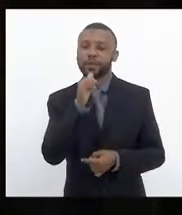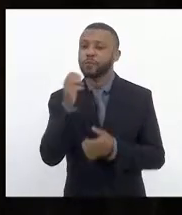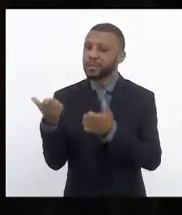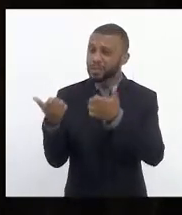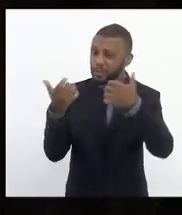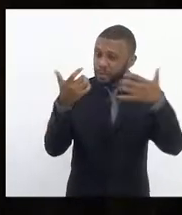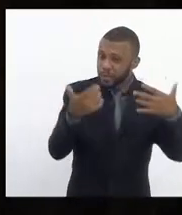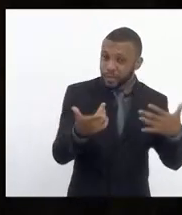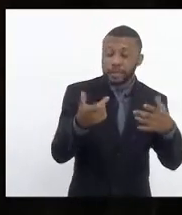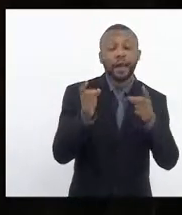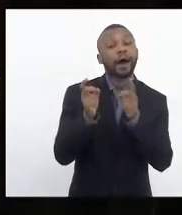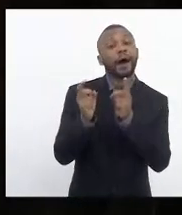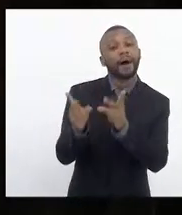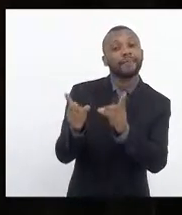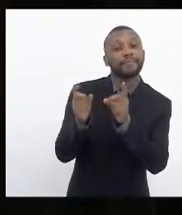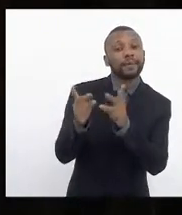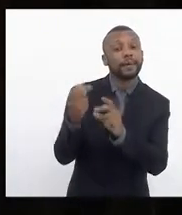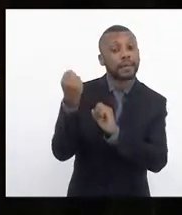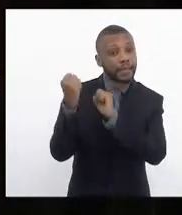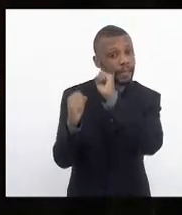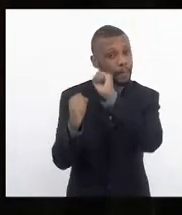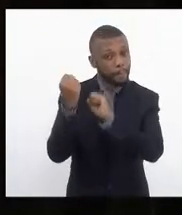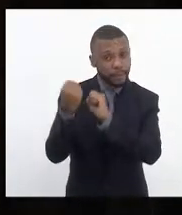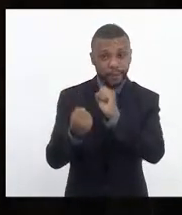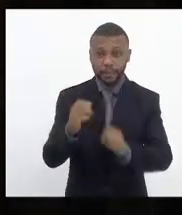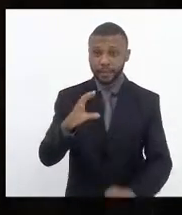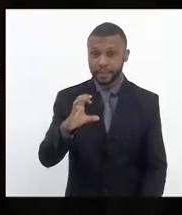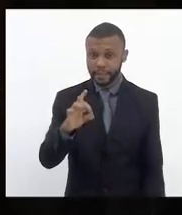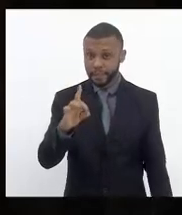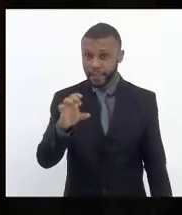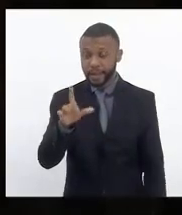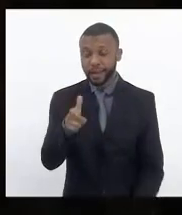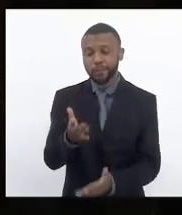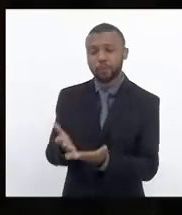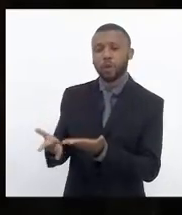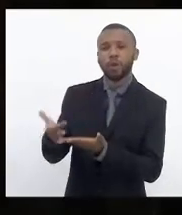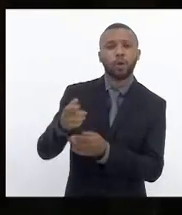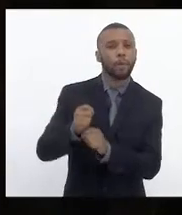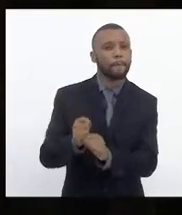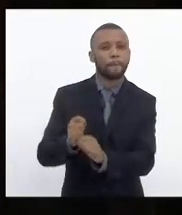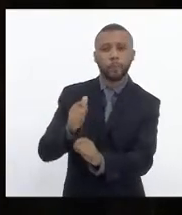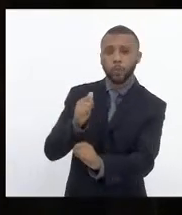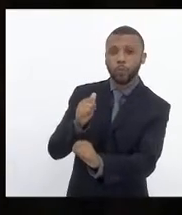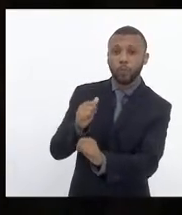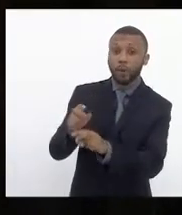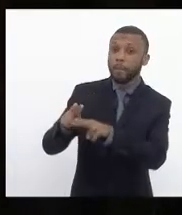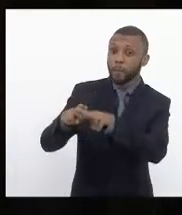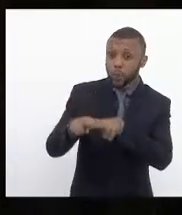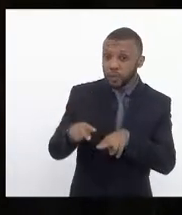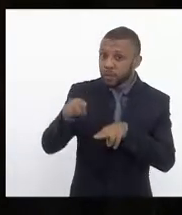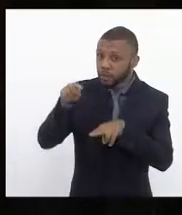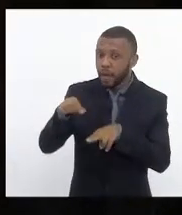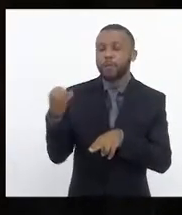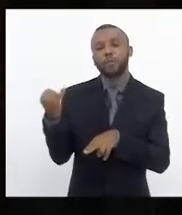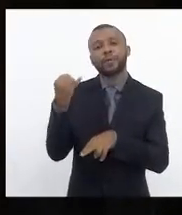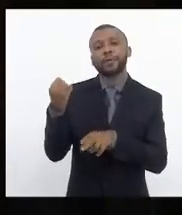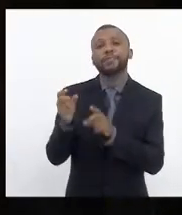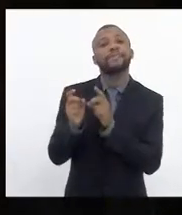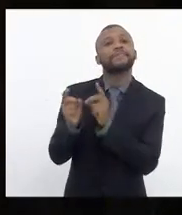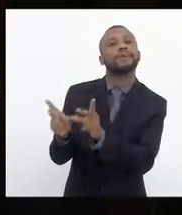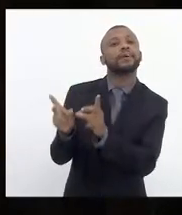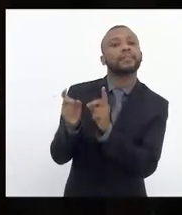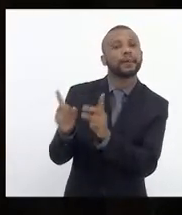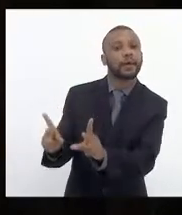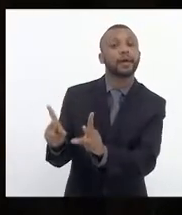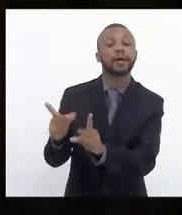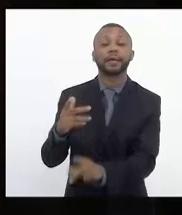Cedae traria receitas para o estado que portanto era fundamental privatizar Cedae a Cedae